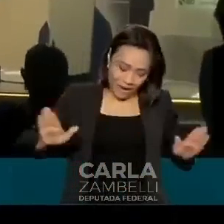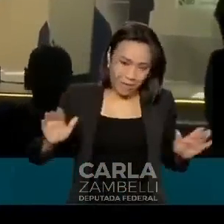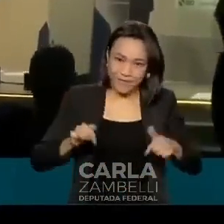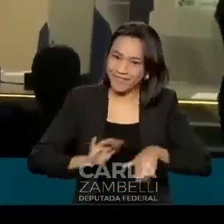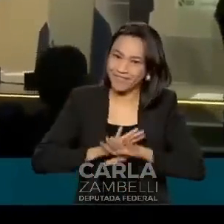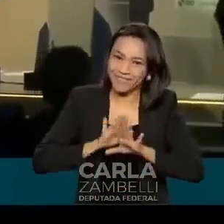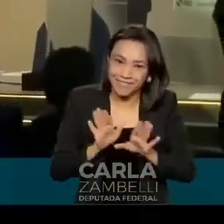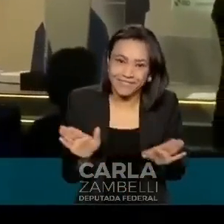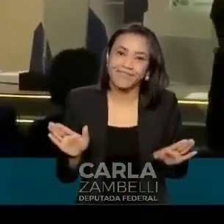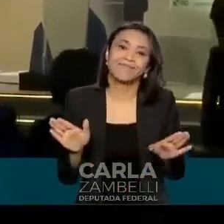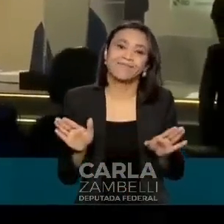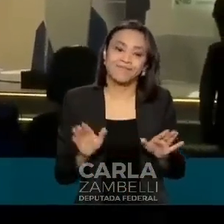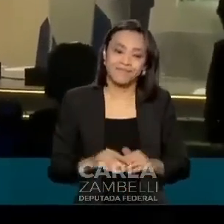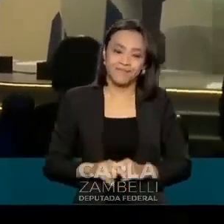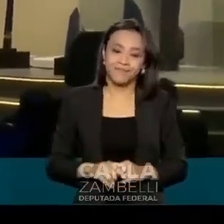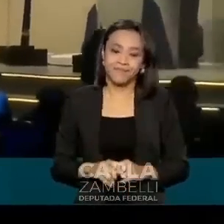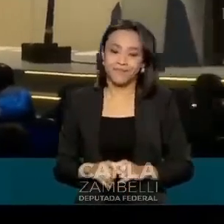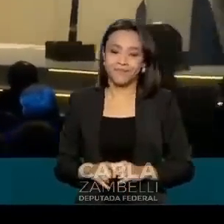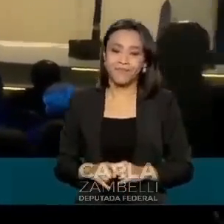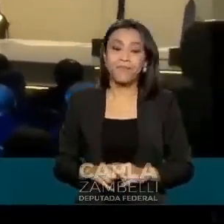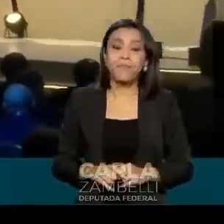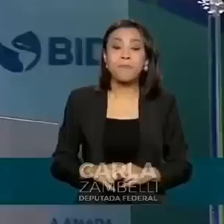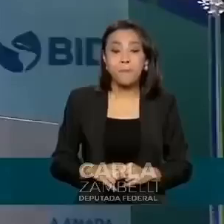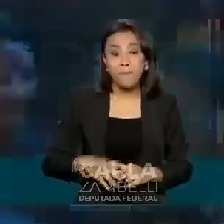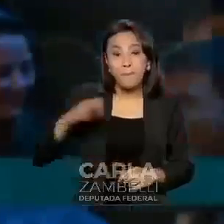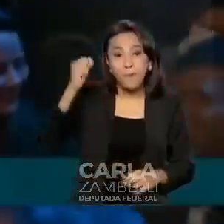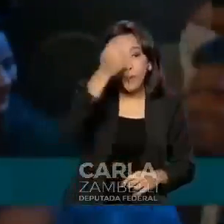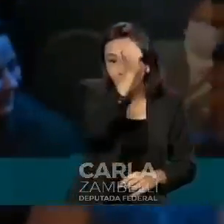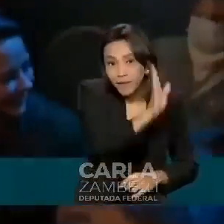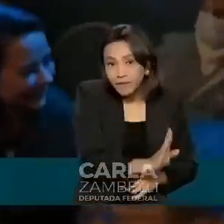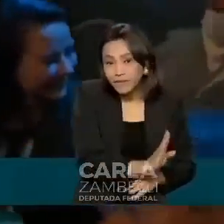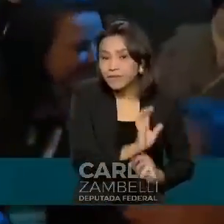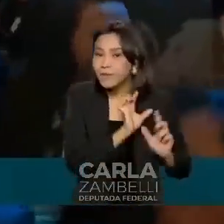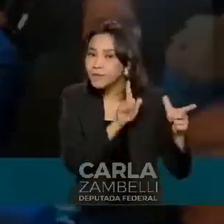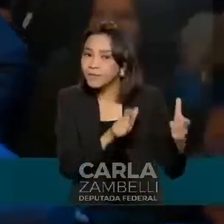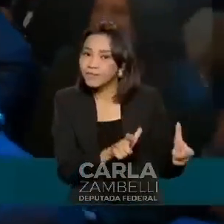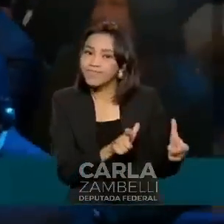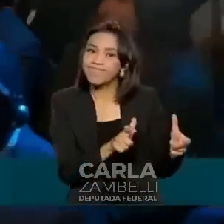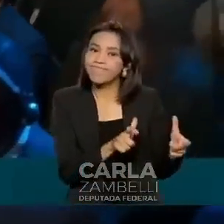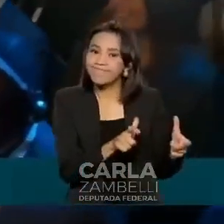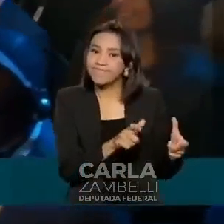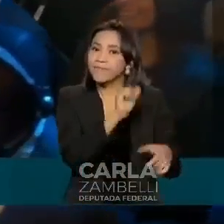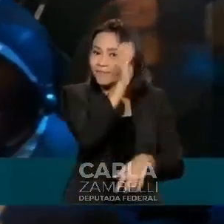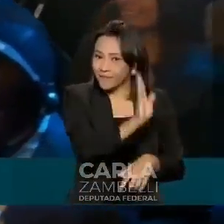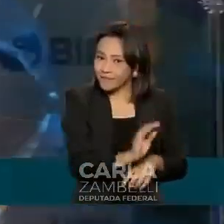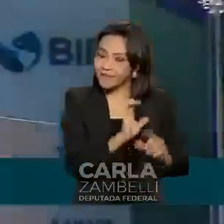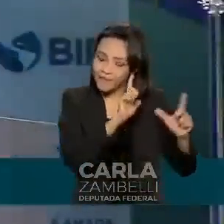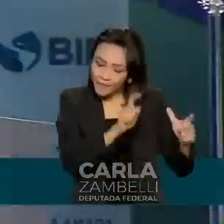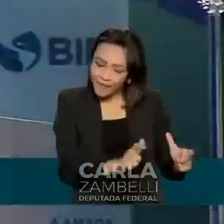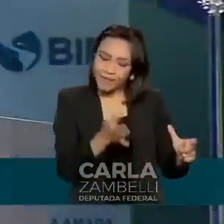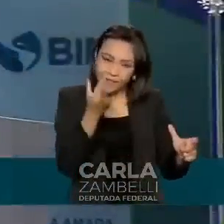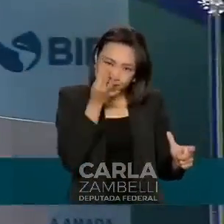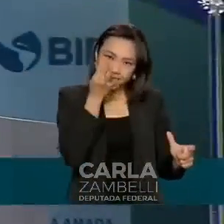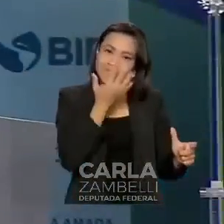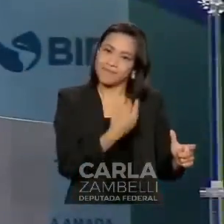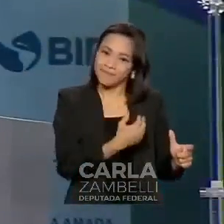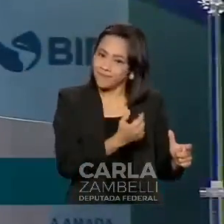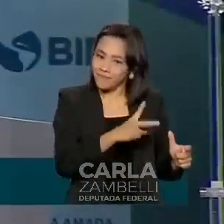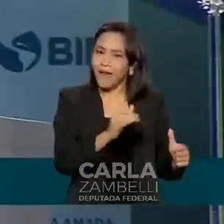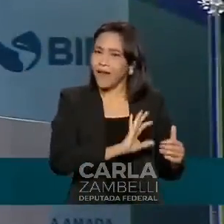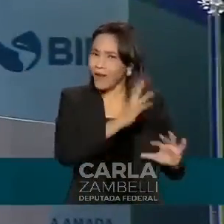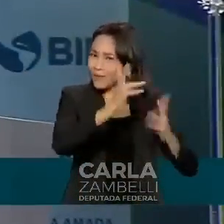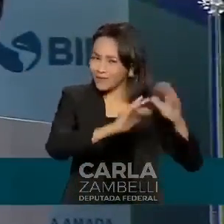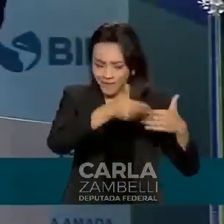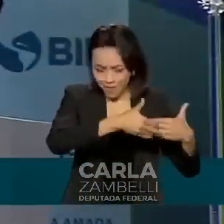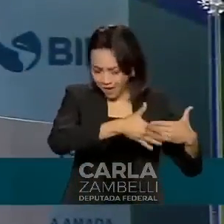mente o Brasil é o lugar o Brasil é o lugar para estar agora é onde